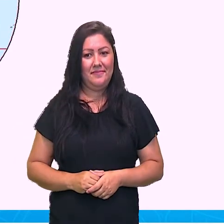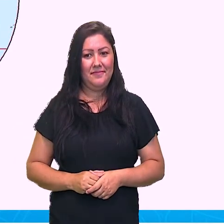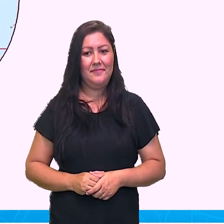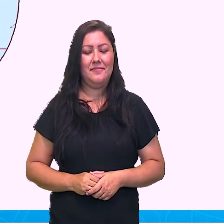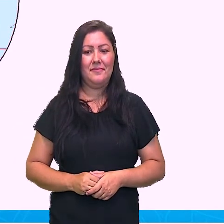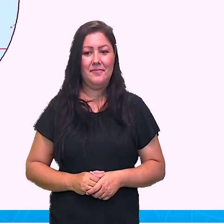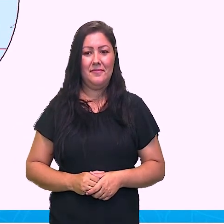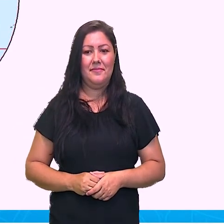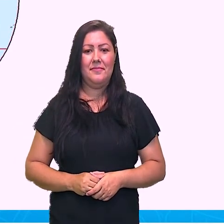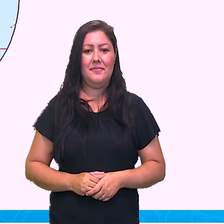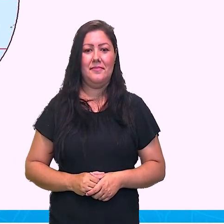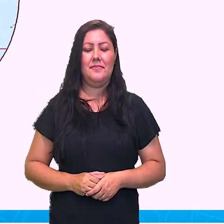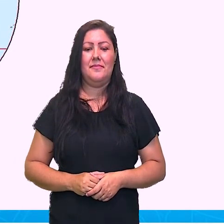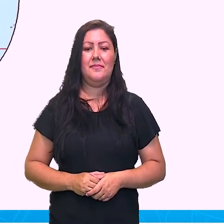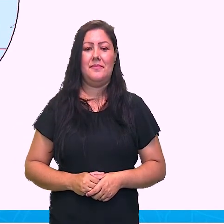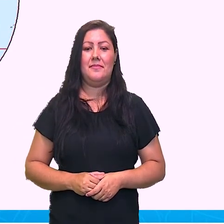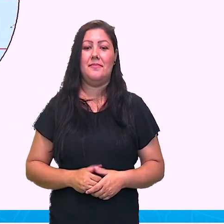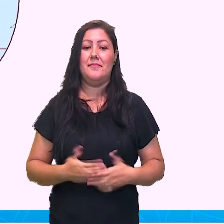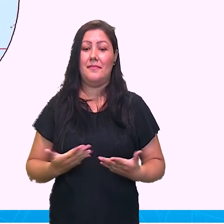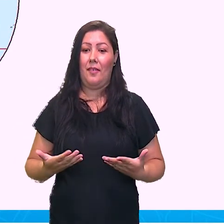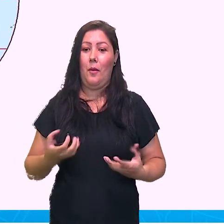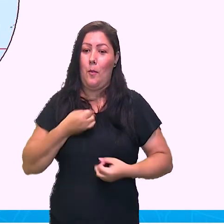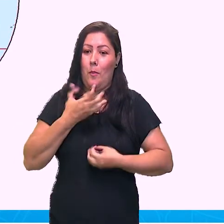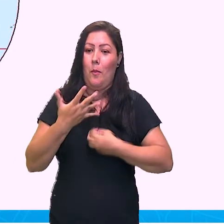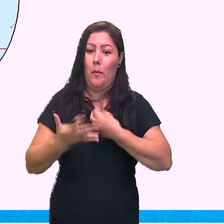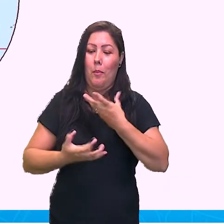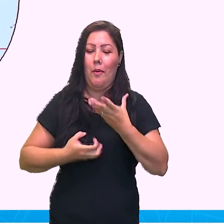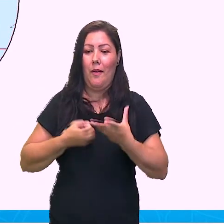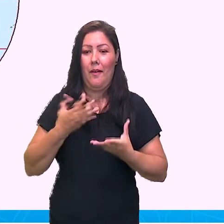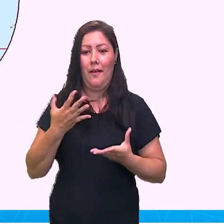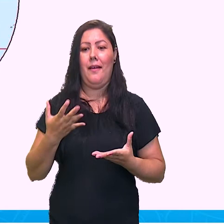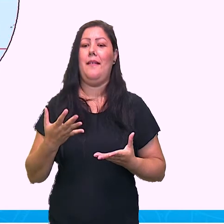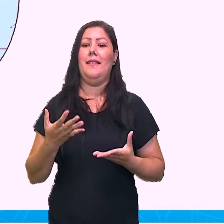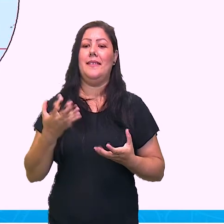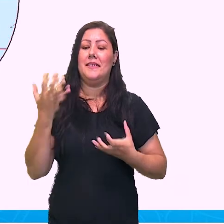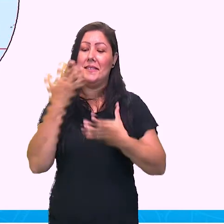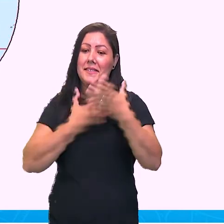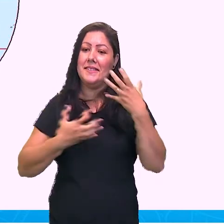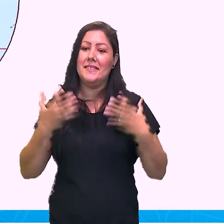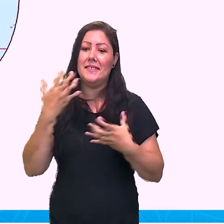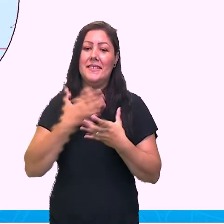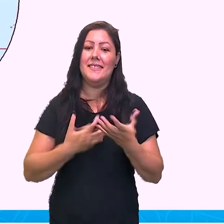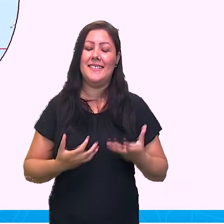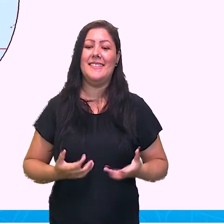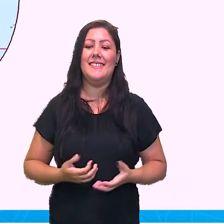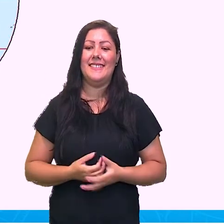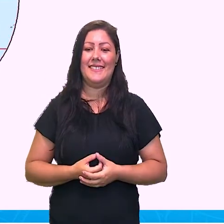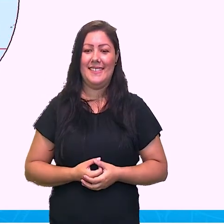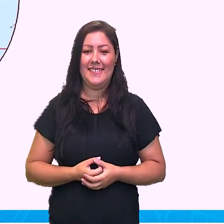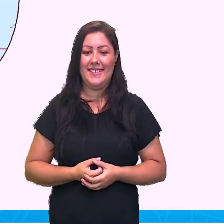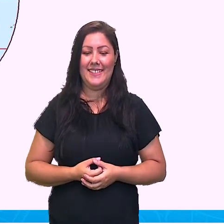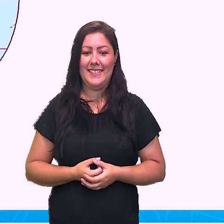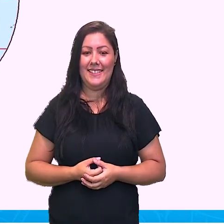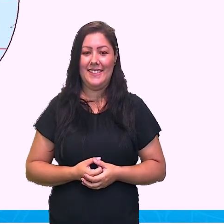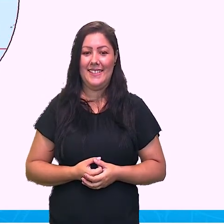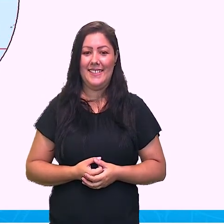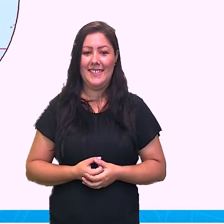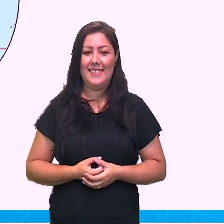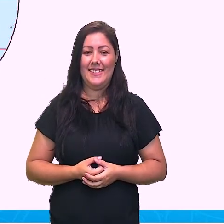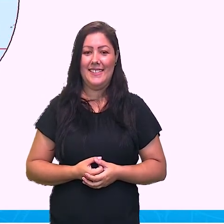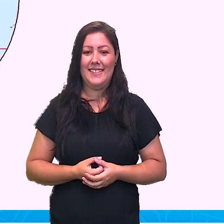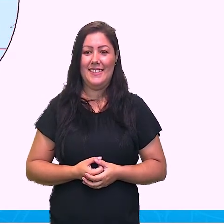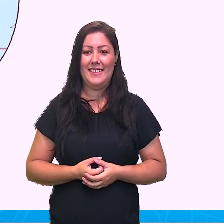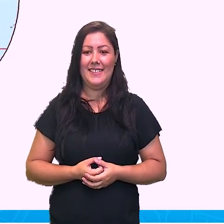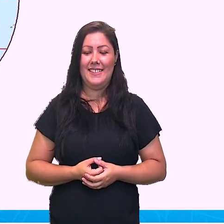o poeta canta, né? O poeta escreveu e o músico canta. Deixa eu consertar isso aqui.